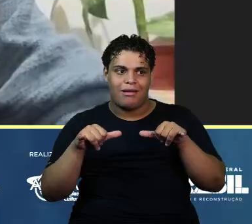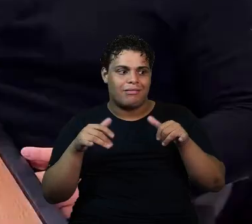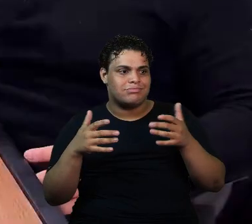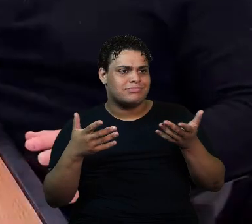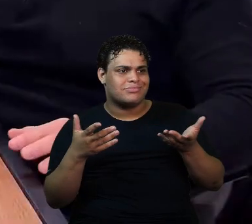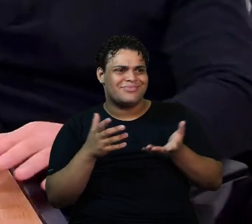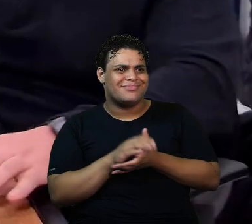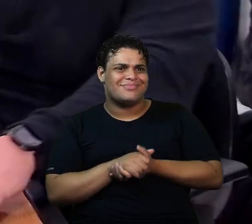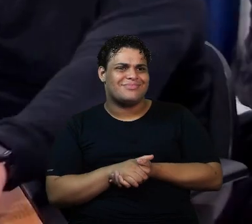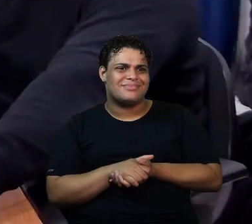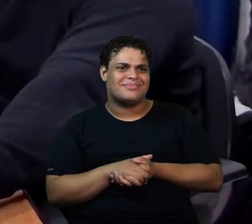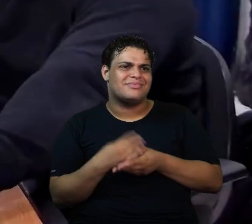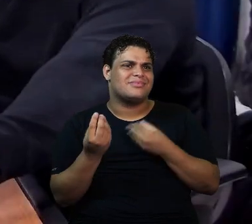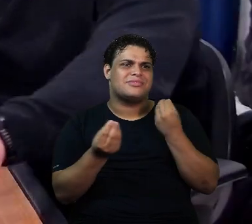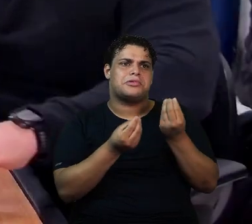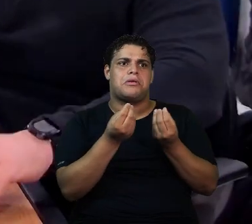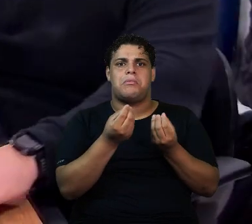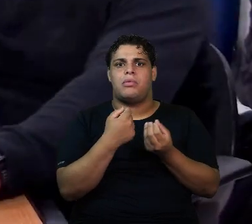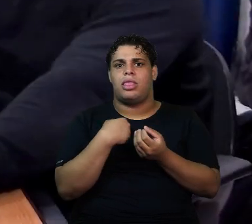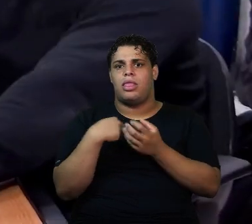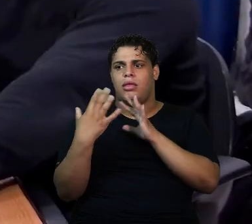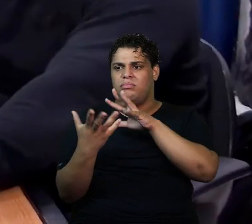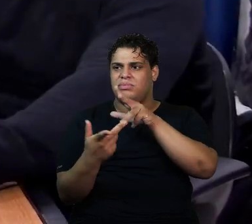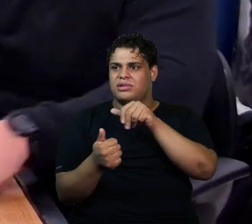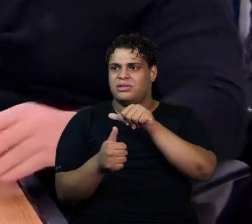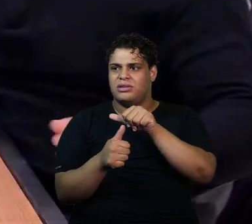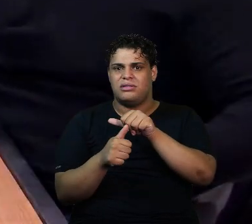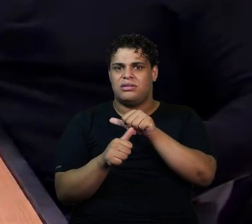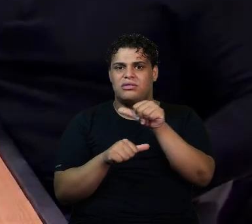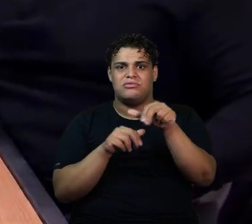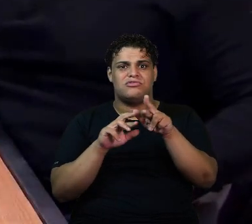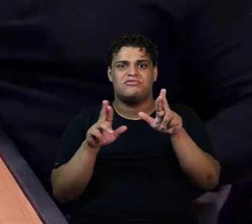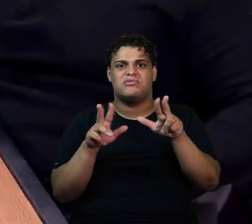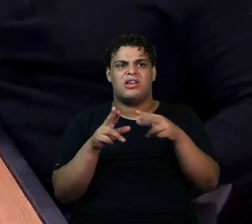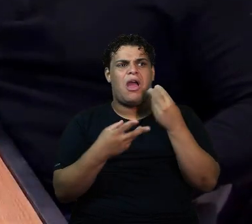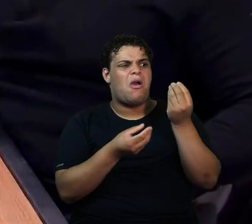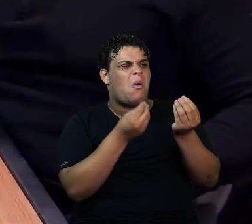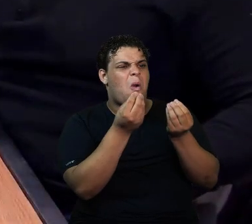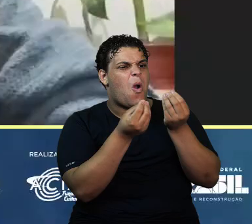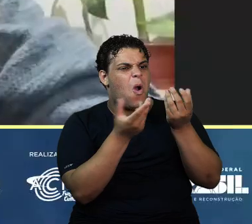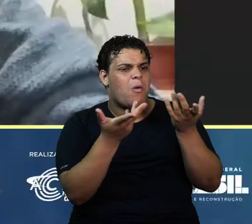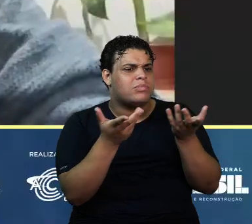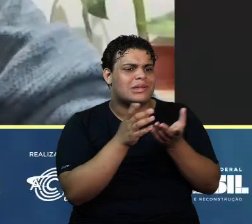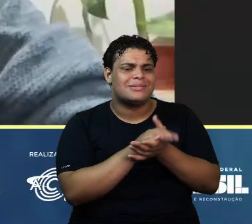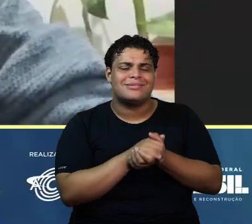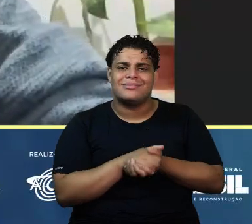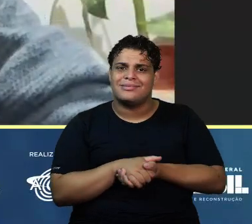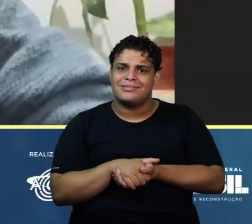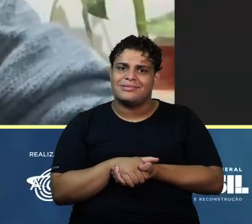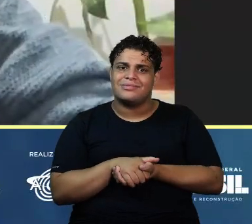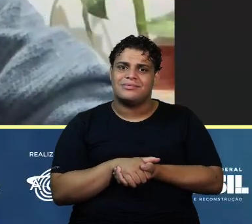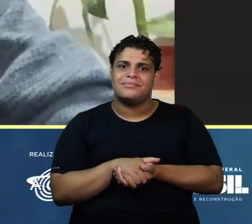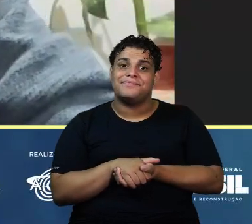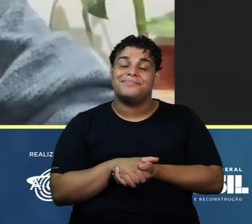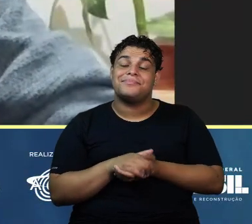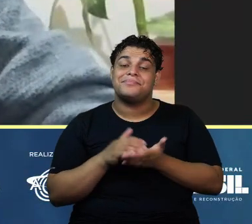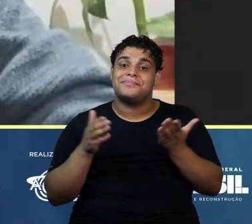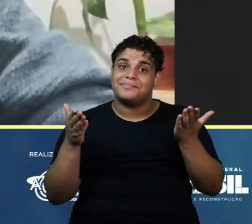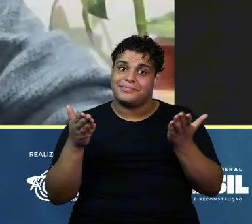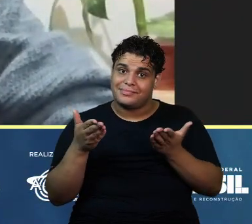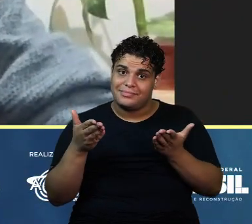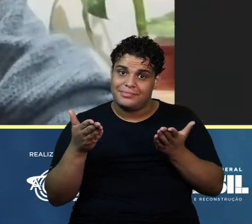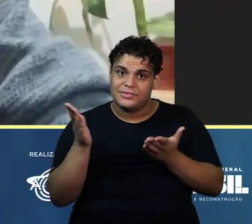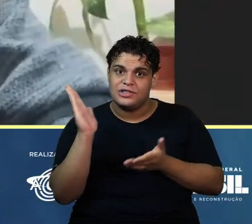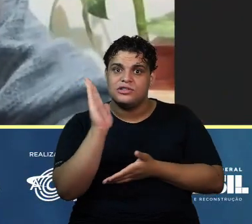assim, olhavam para mim como se eu fosse de outro planeta. Como assim? Você não vai levar a sacolinha plástica? Então, hoje em dia, eu